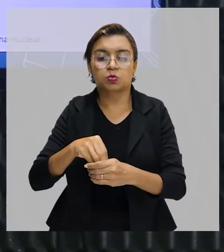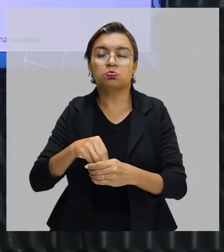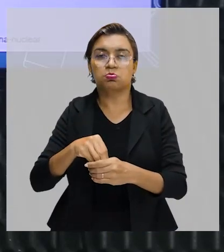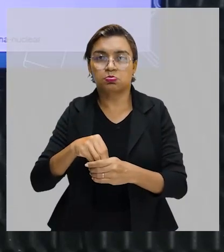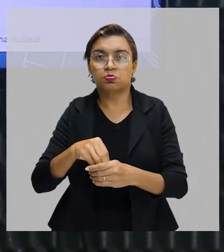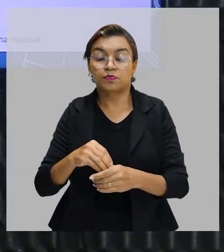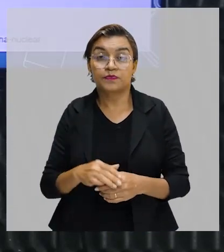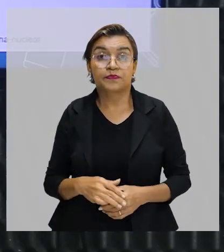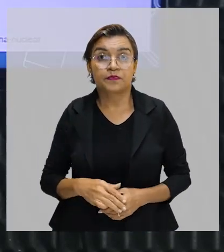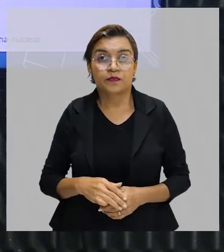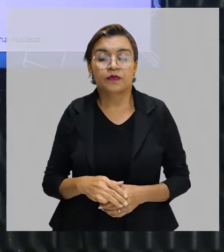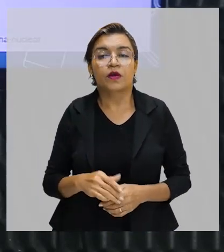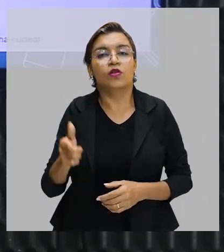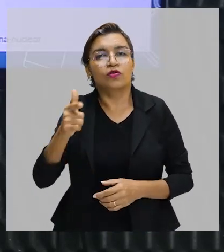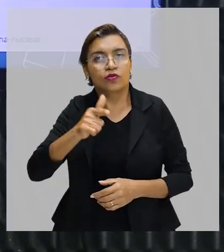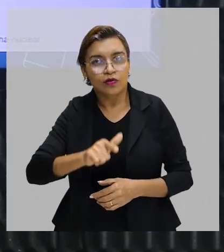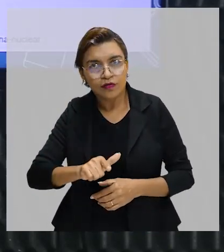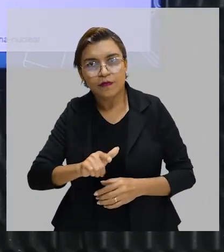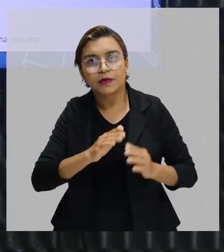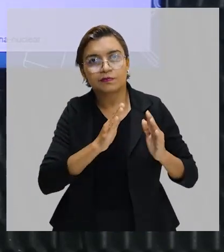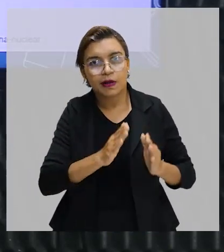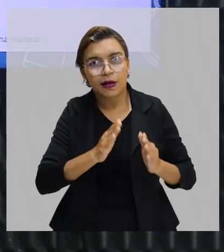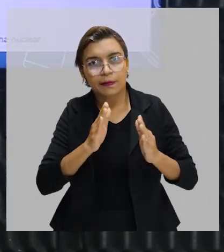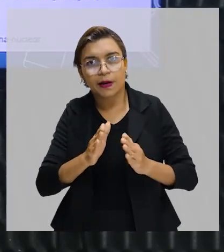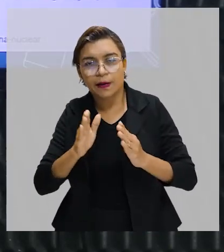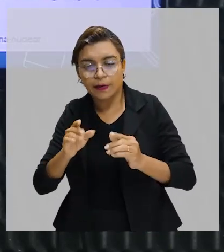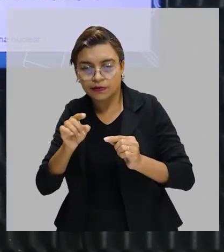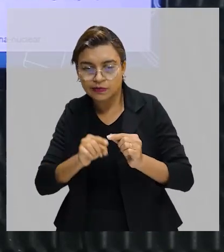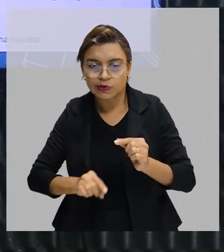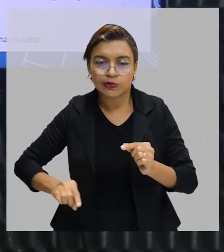tá certo? Onde ele vai passar novamente pelo processo.